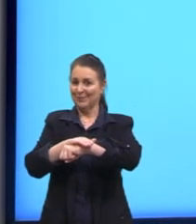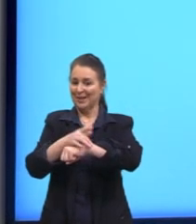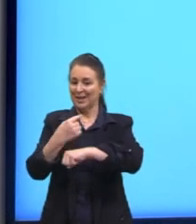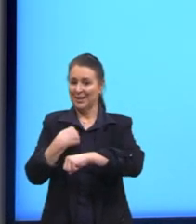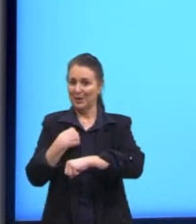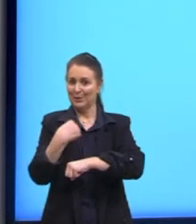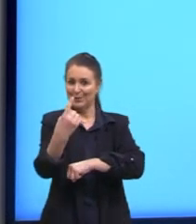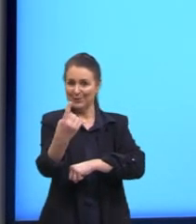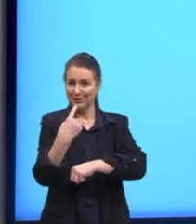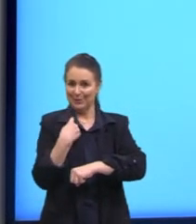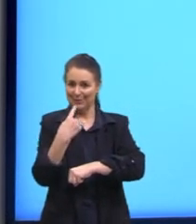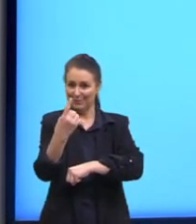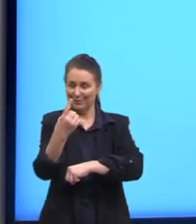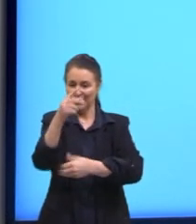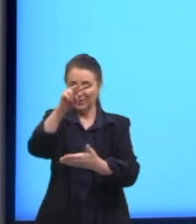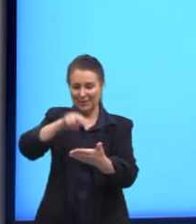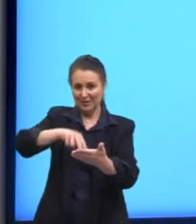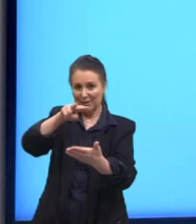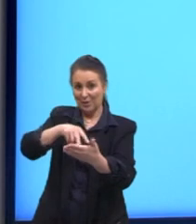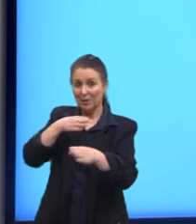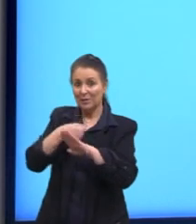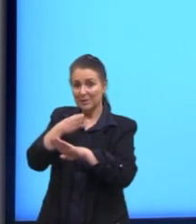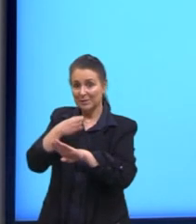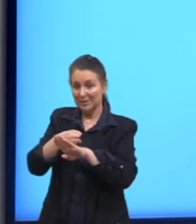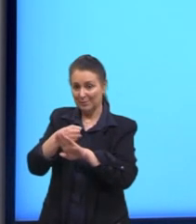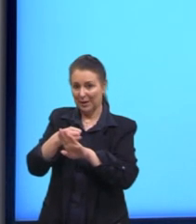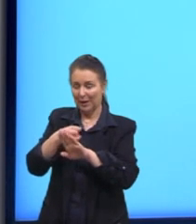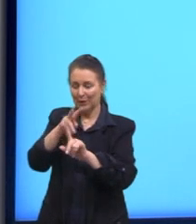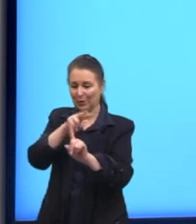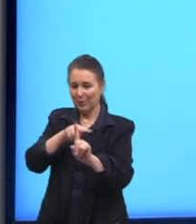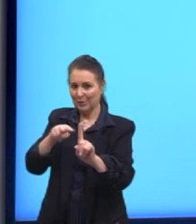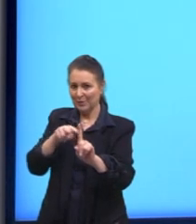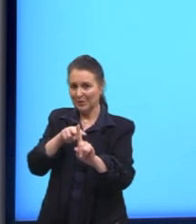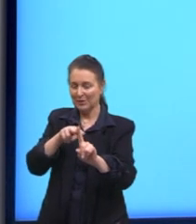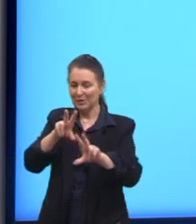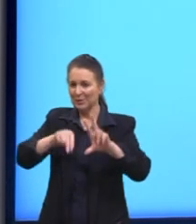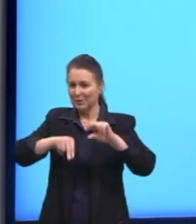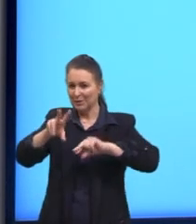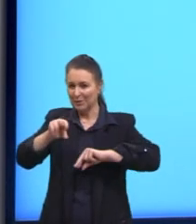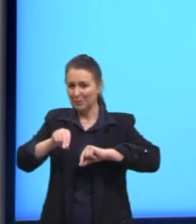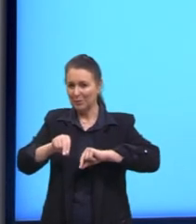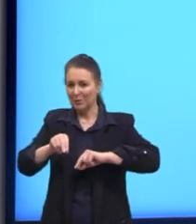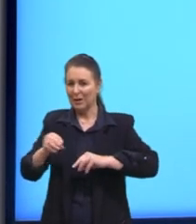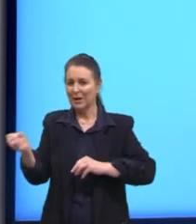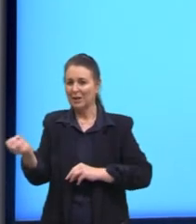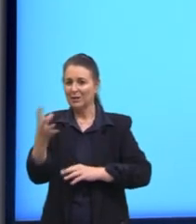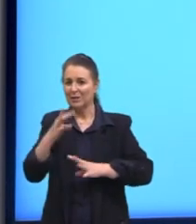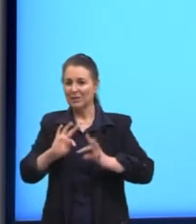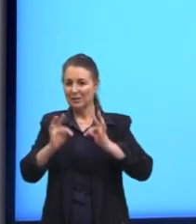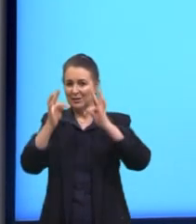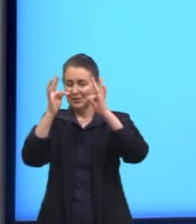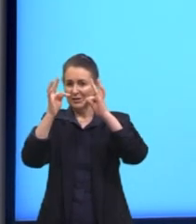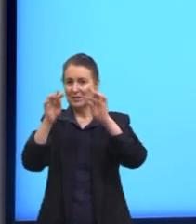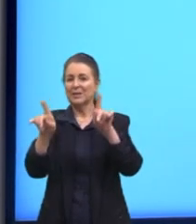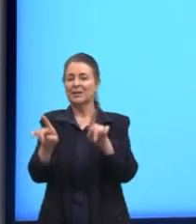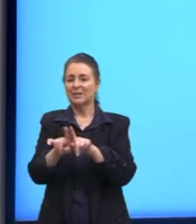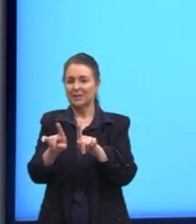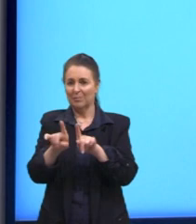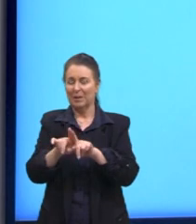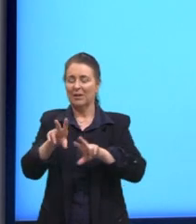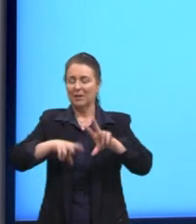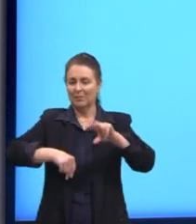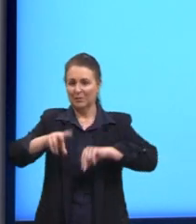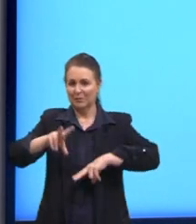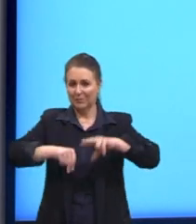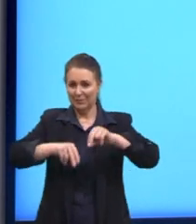ele torna o leitor copartícipe do ponto de vista de que ele manipula as novas tecnologias e por elas também é